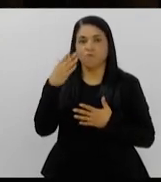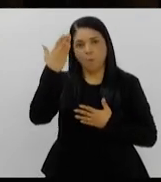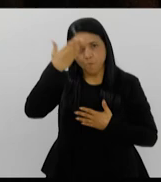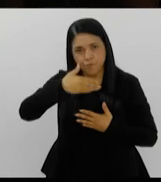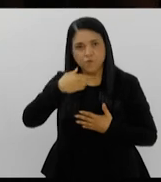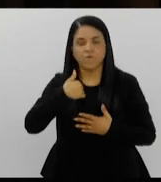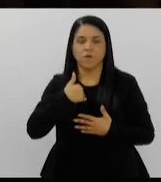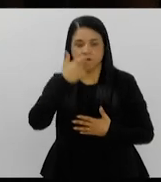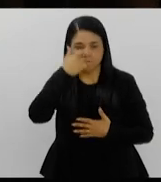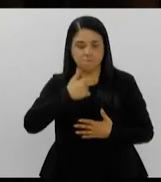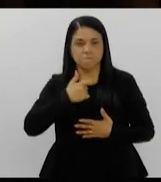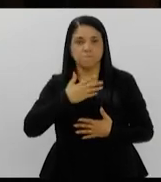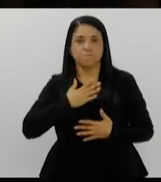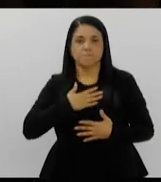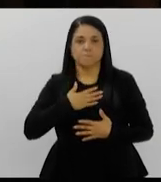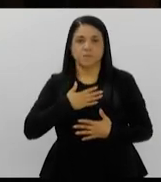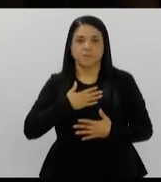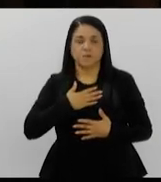a nossa